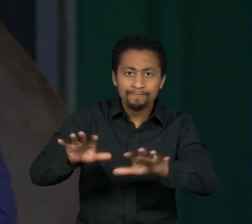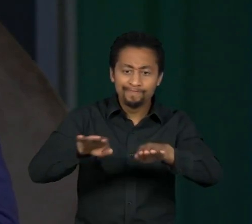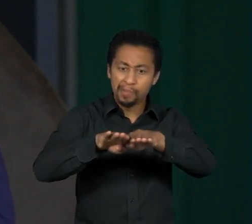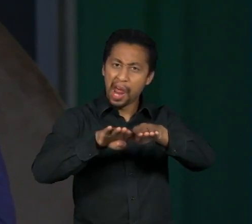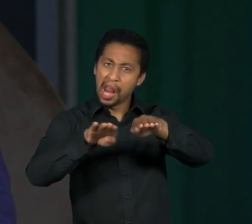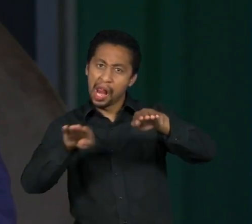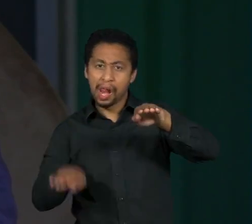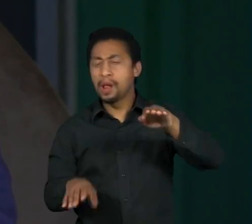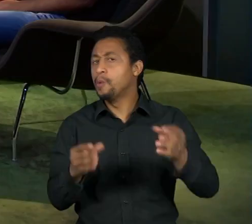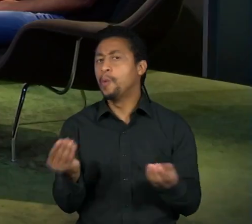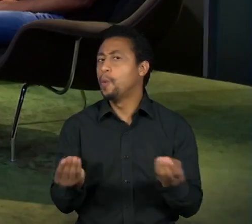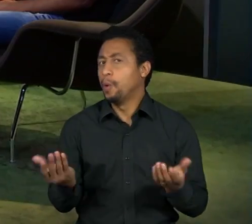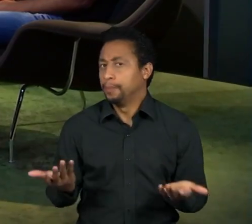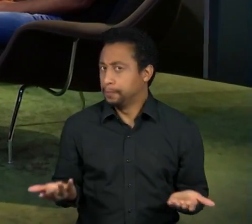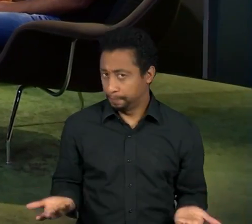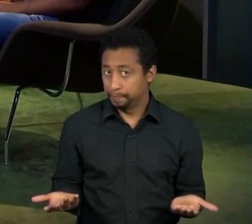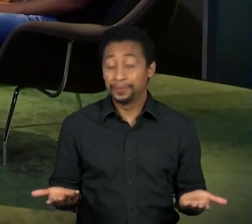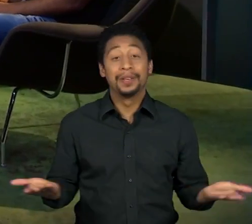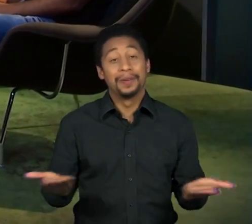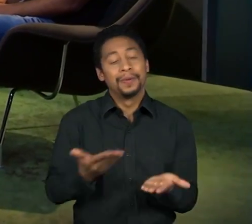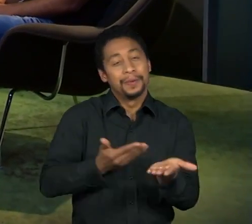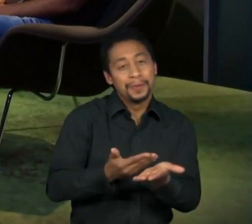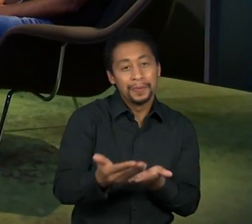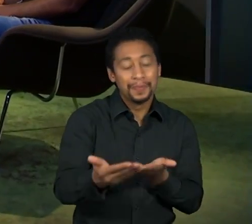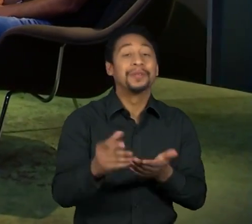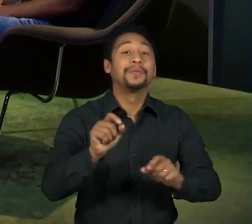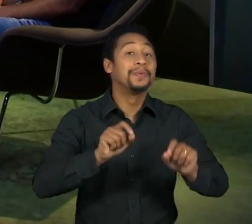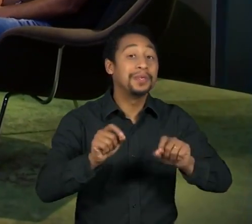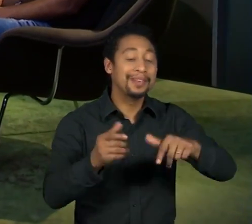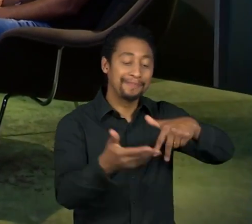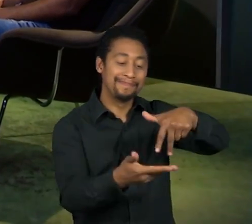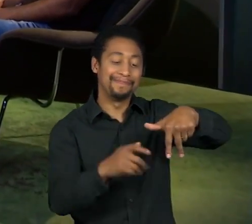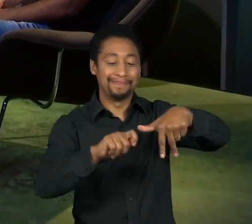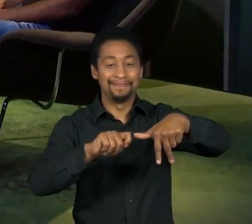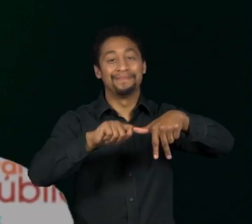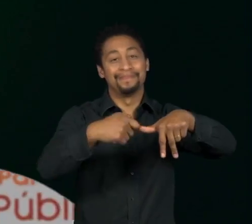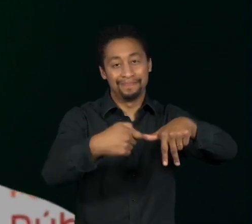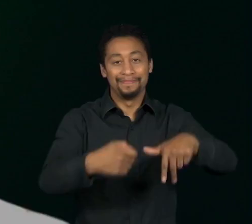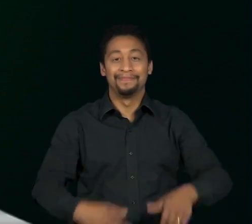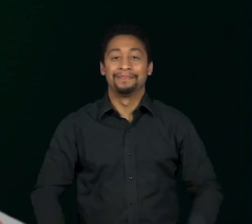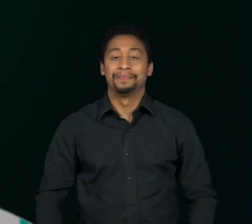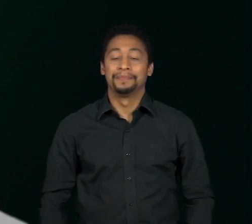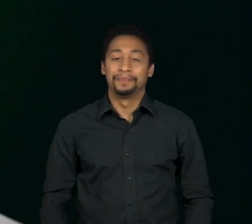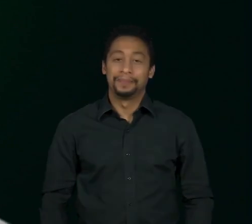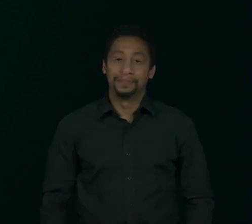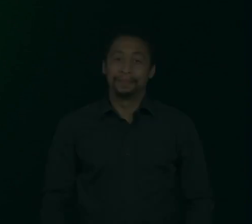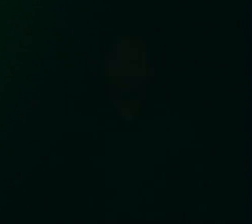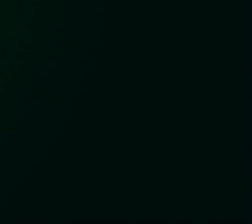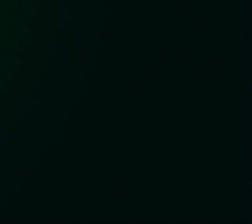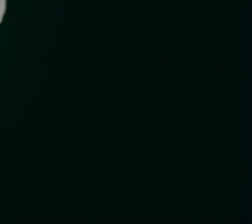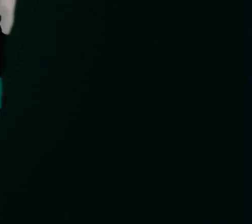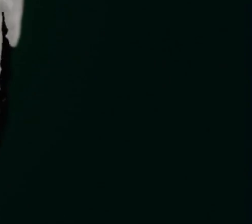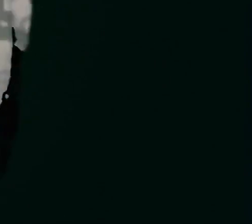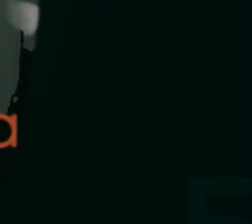desigualdade social? Começa agora mais um programa Negros em Foco.